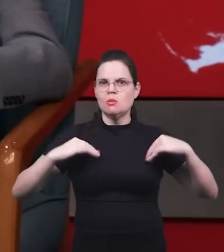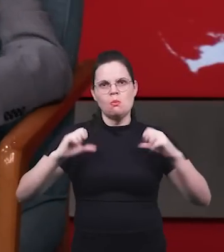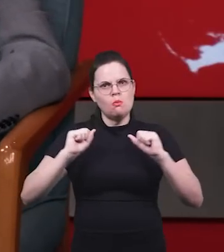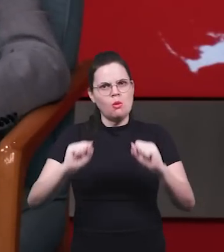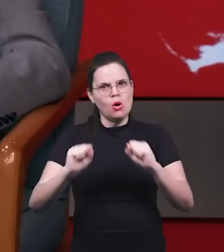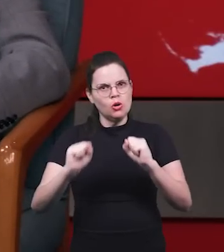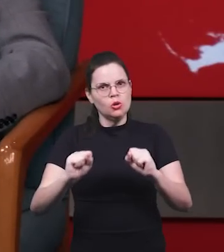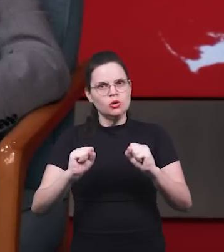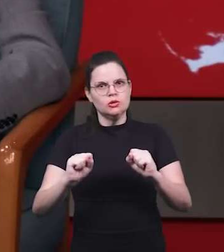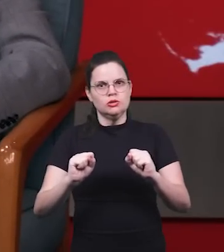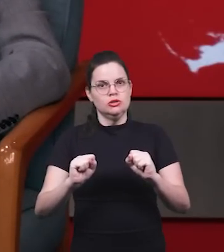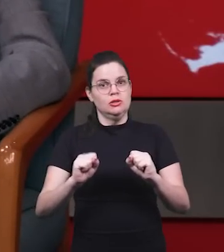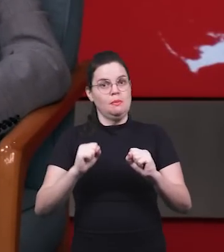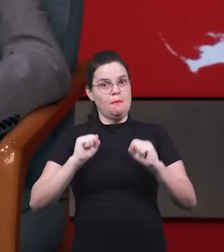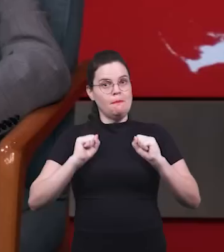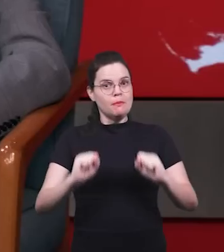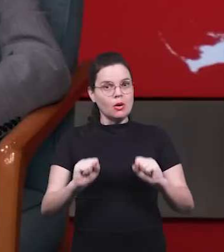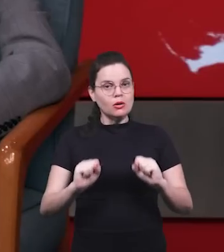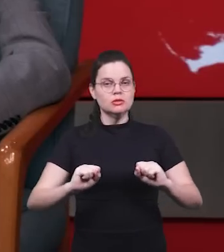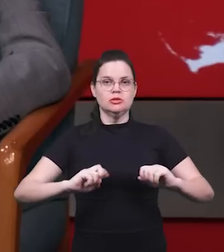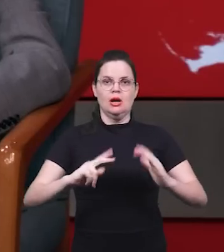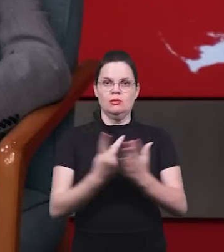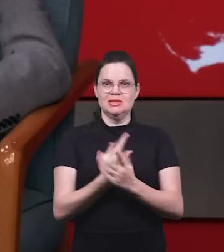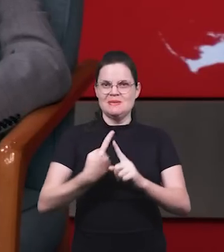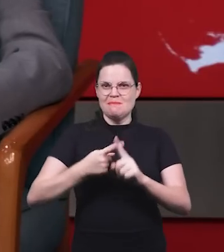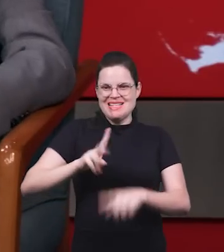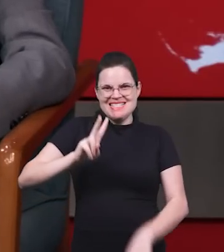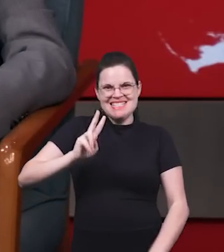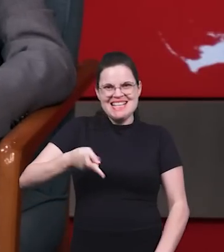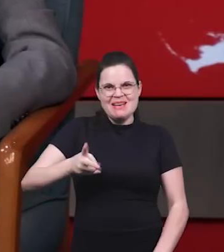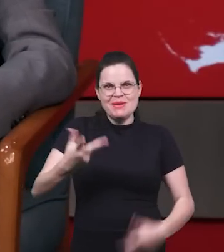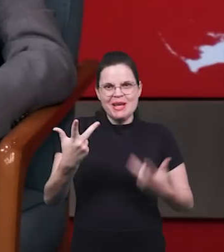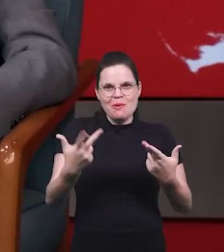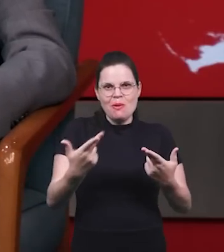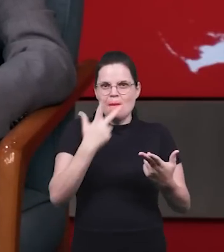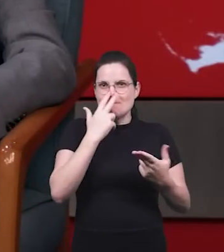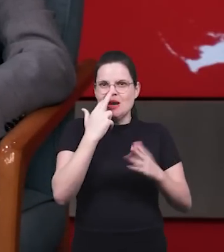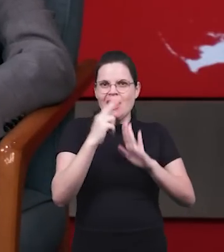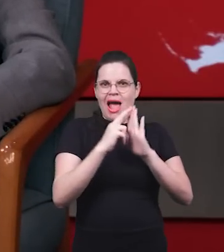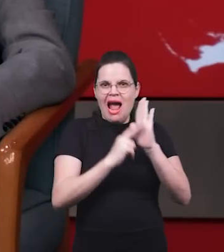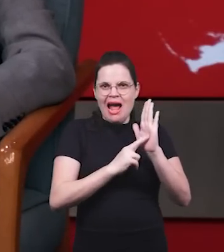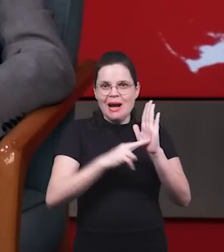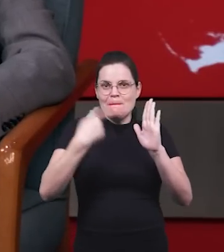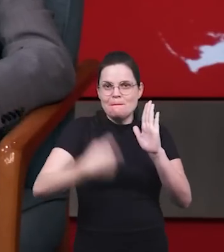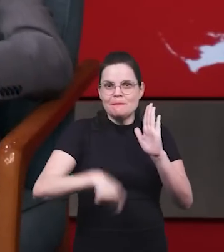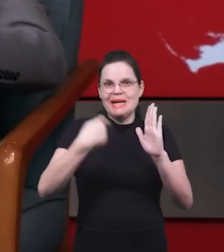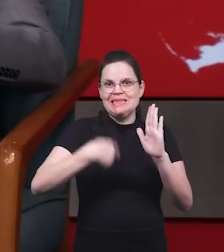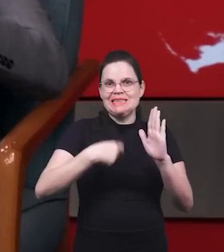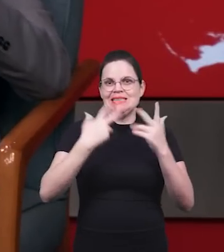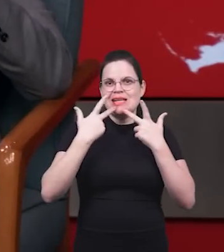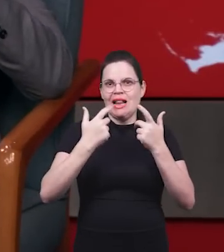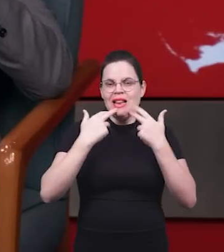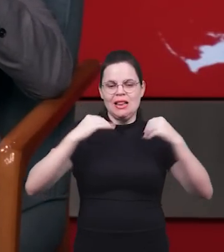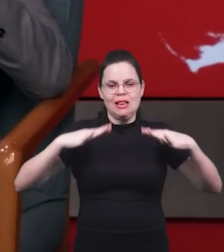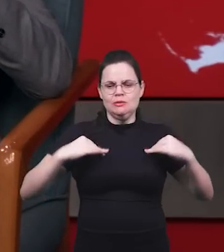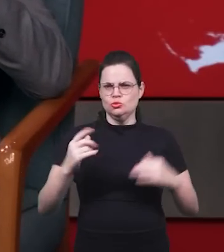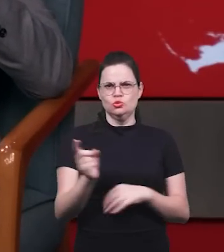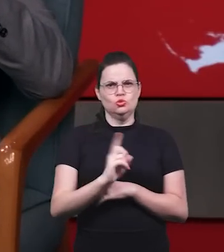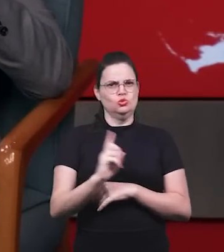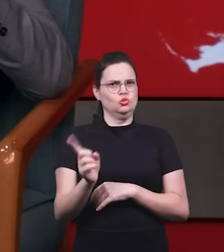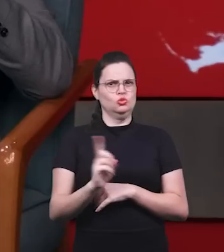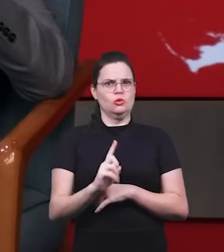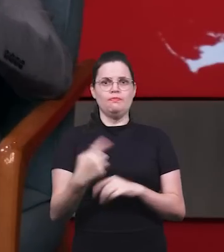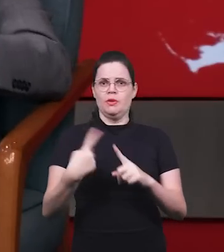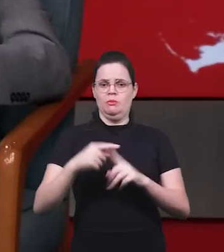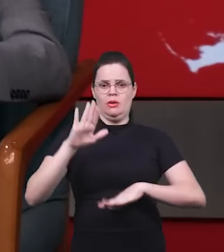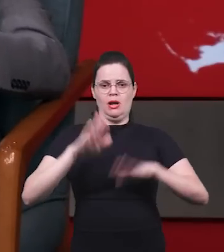você receber dons espirituais. Pode acontecer. Mas nem sempre isso acontece. Você pode ser batizado